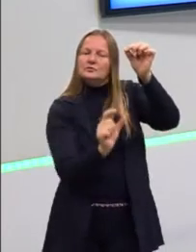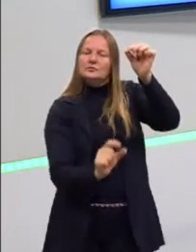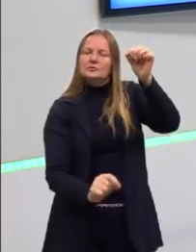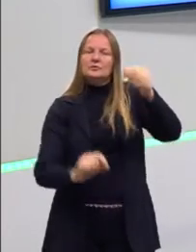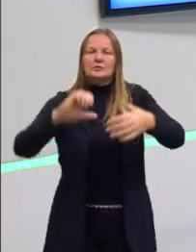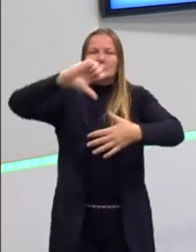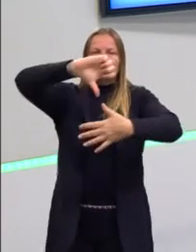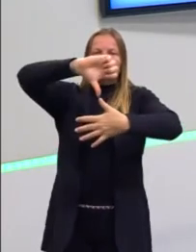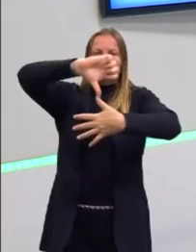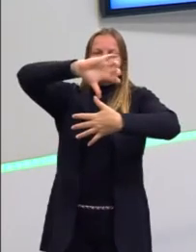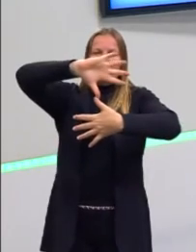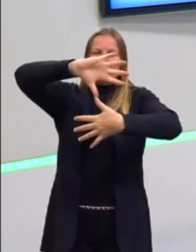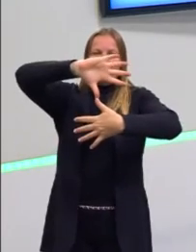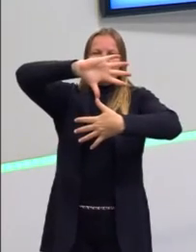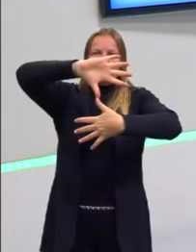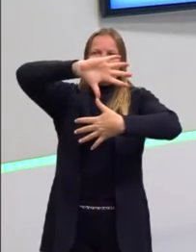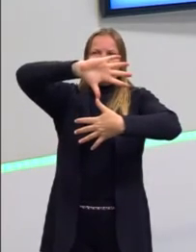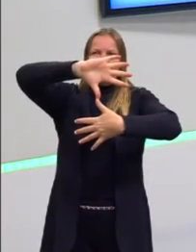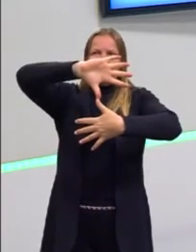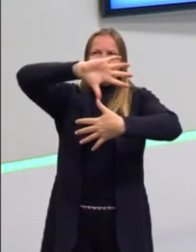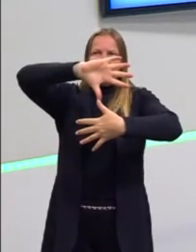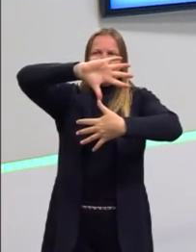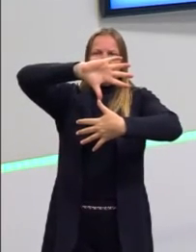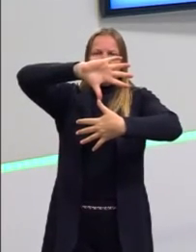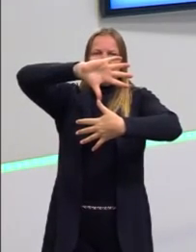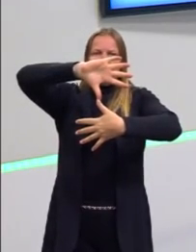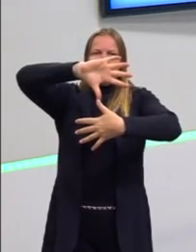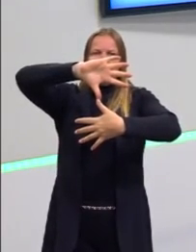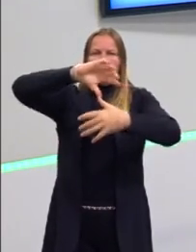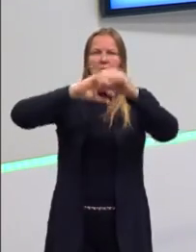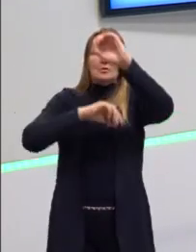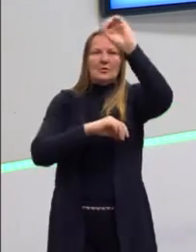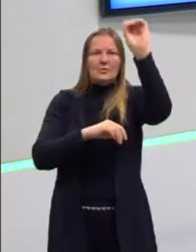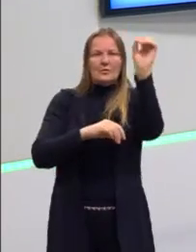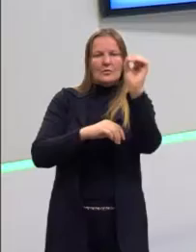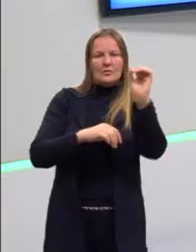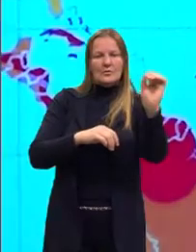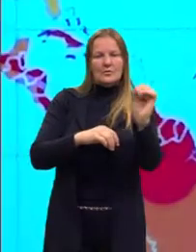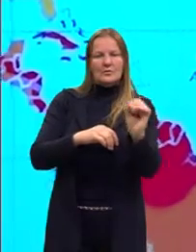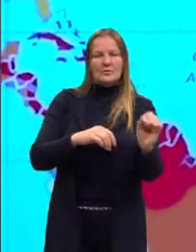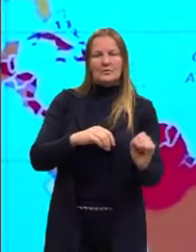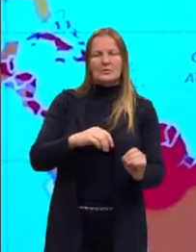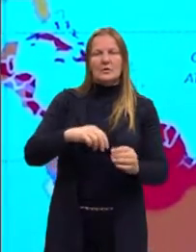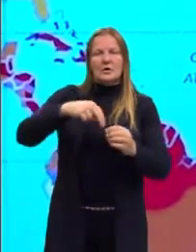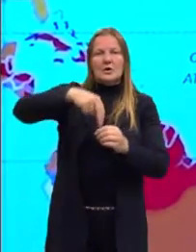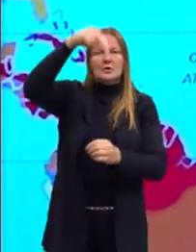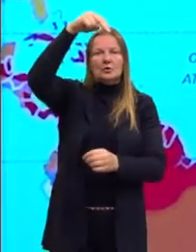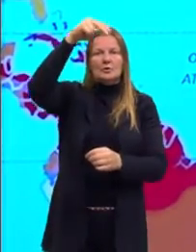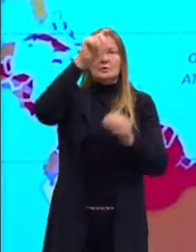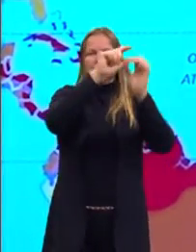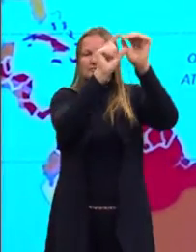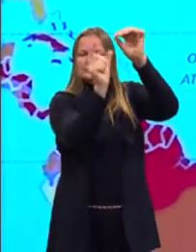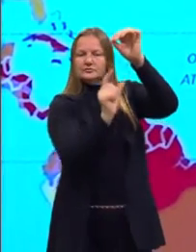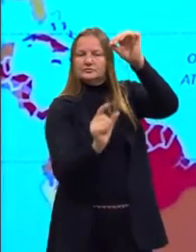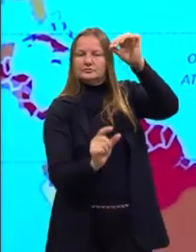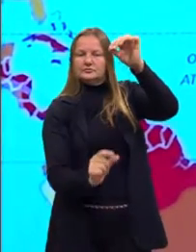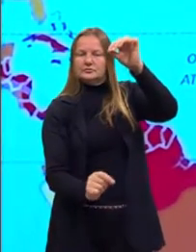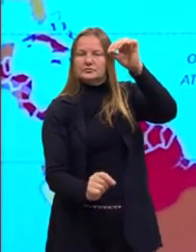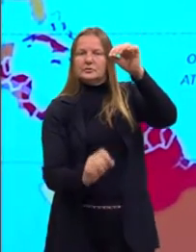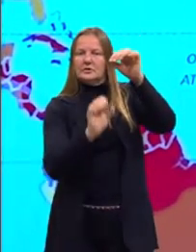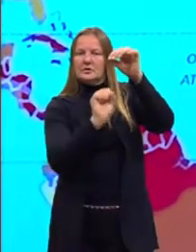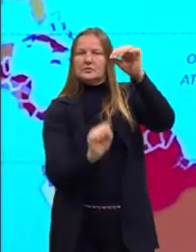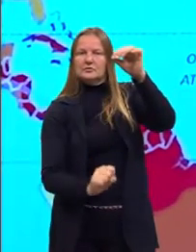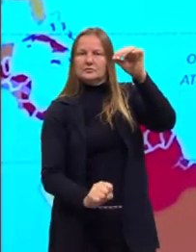nessa parte mais Oeste nós vamos ter as cadeias montanhas rochosas né no norte e a Cordilheira dos Andes aqui no